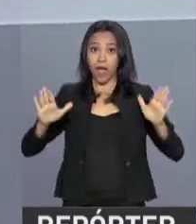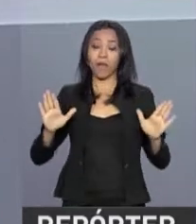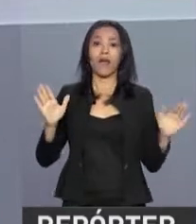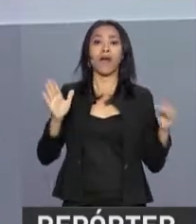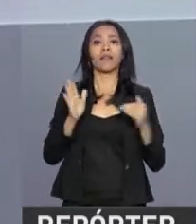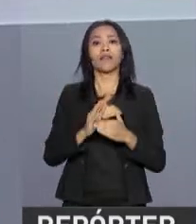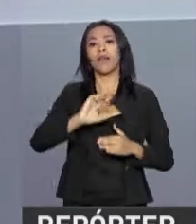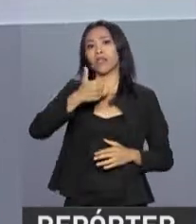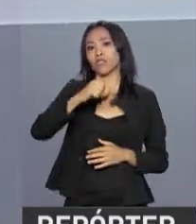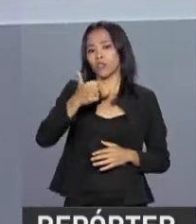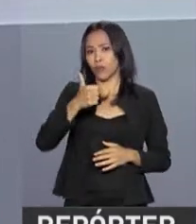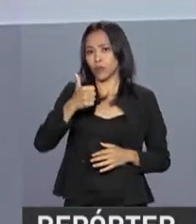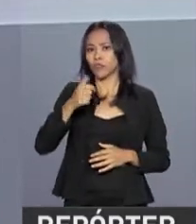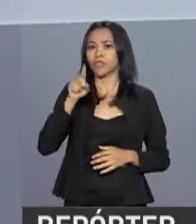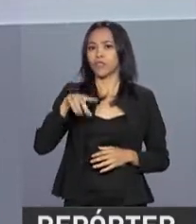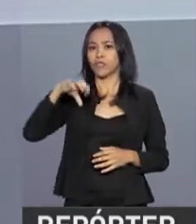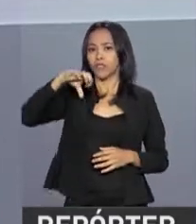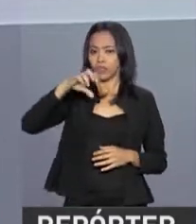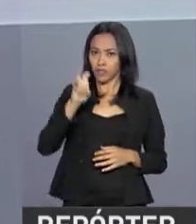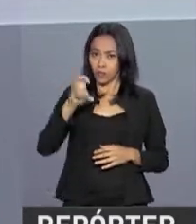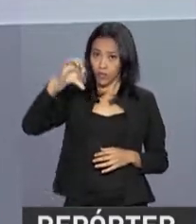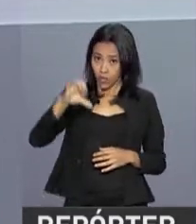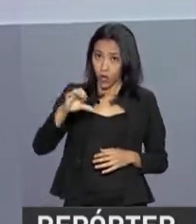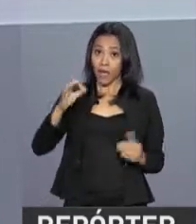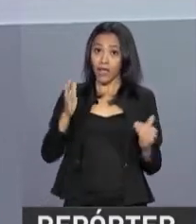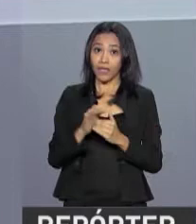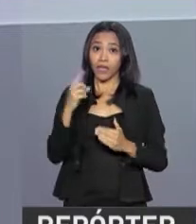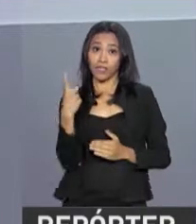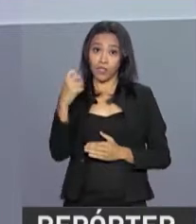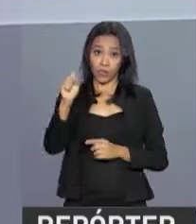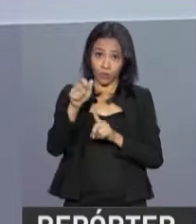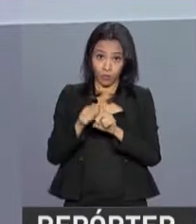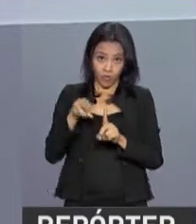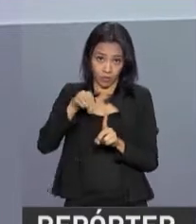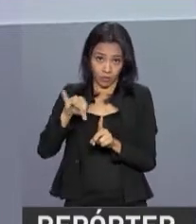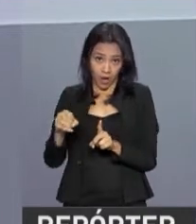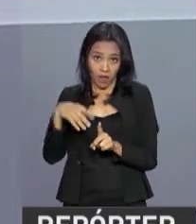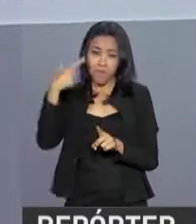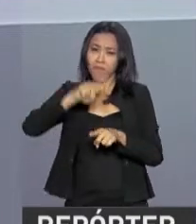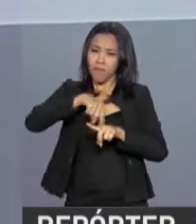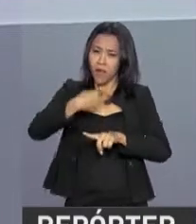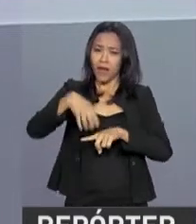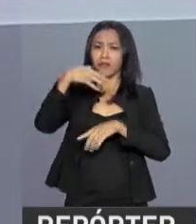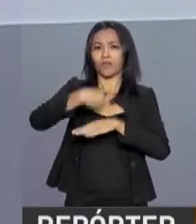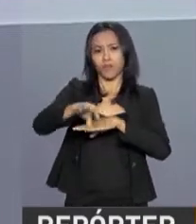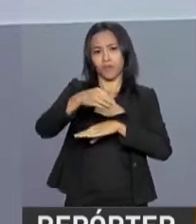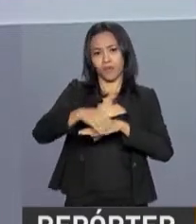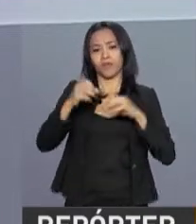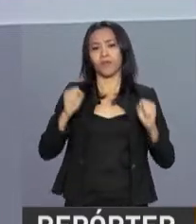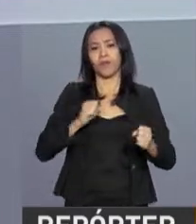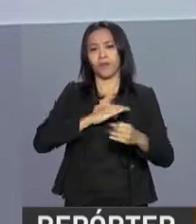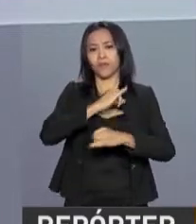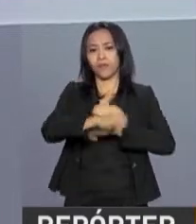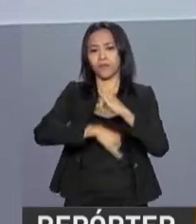às 23 horas e 59 minutos de 18 de maio. Para mais informações, acesse